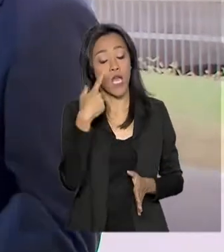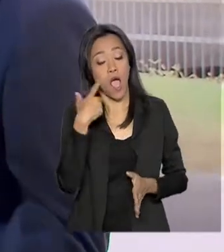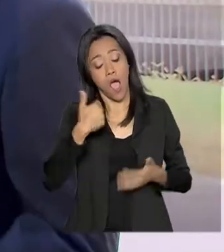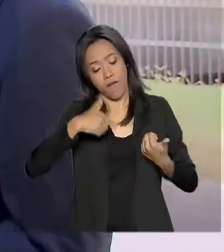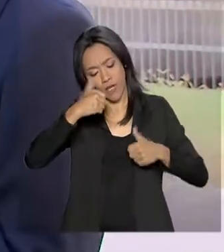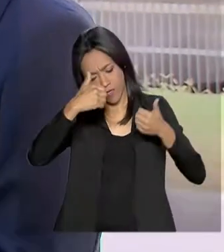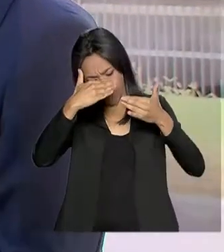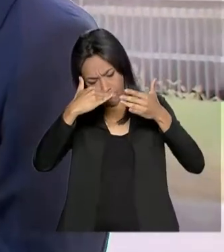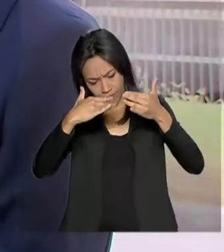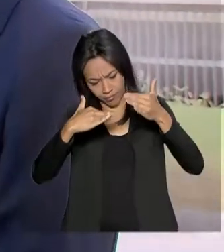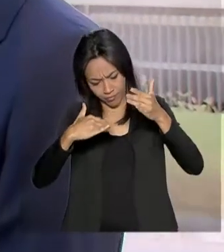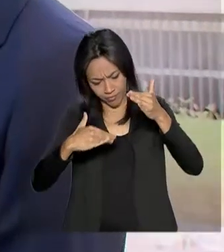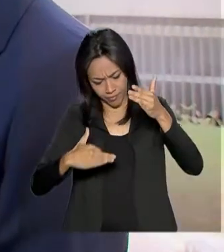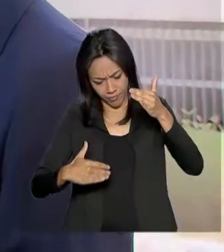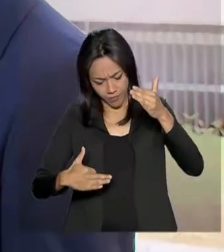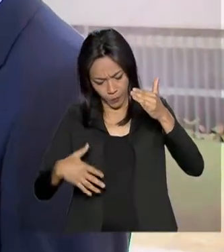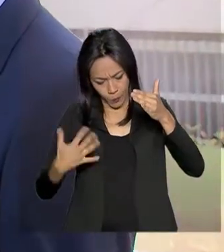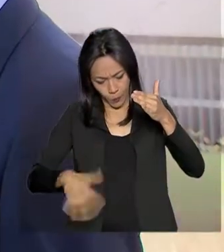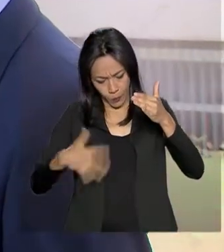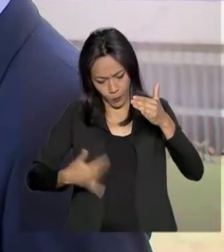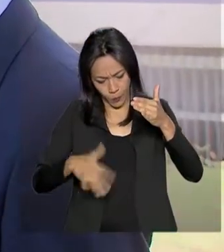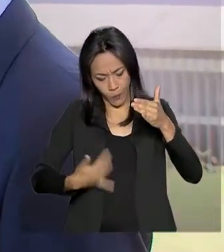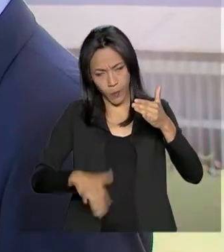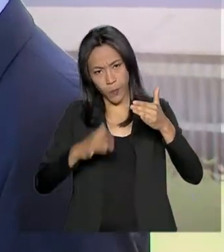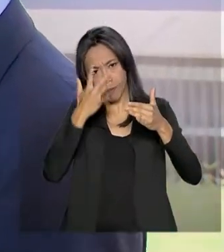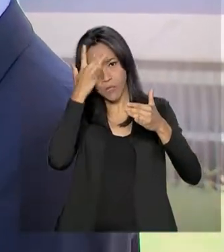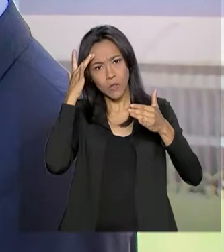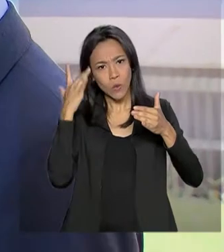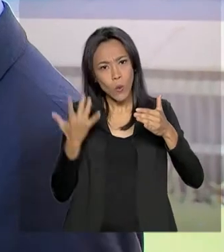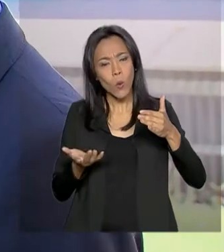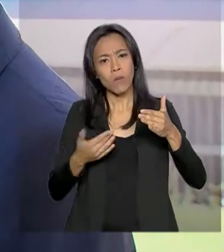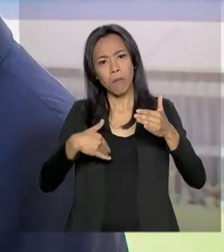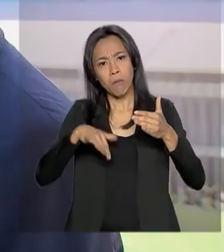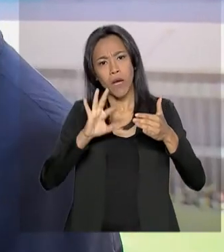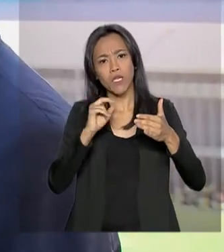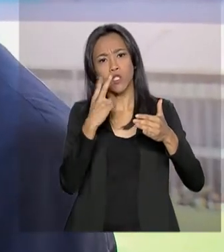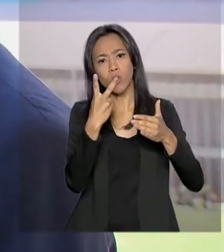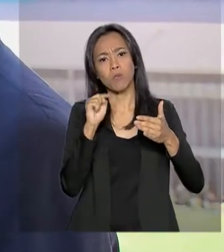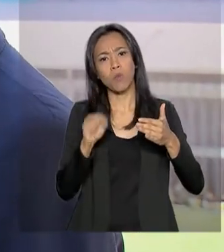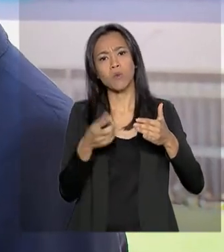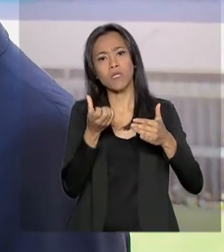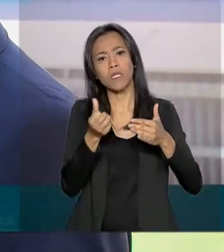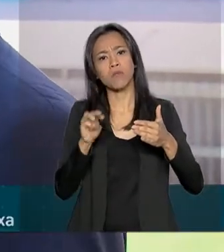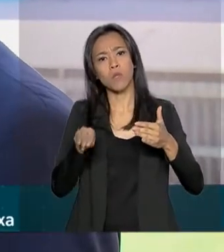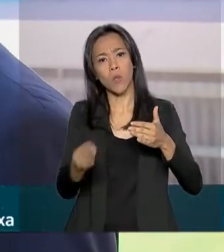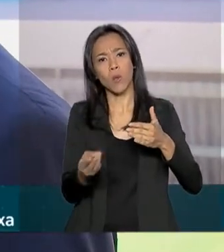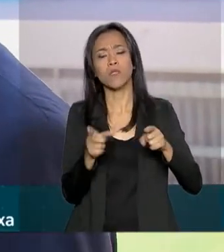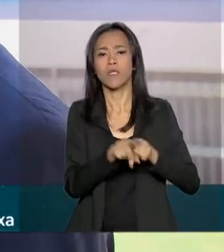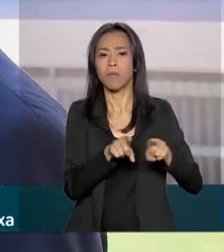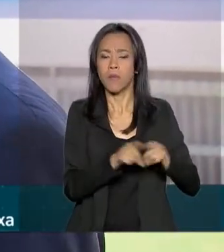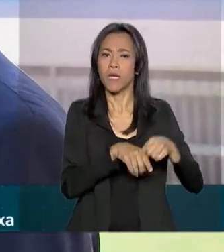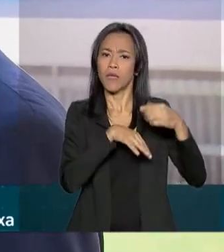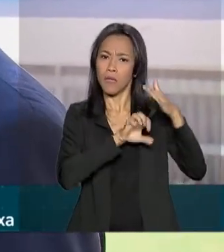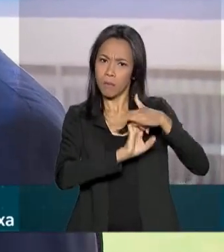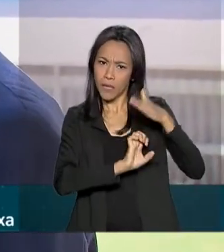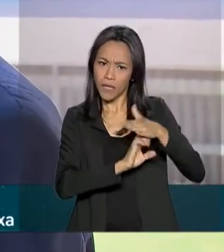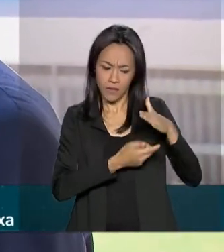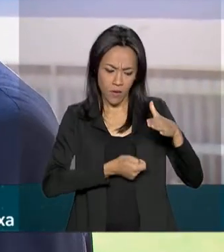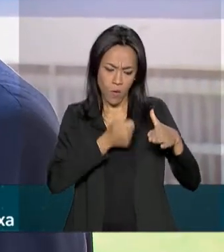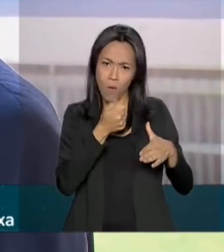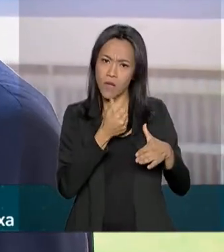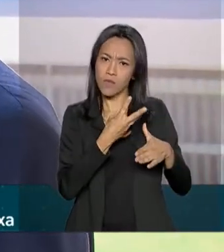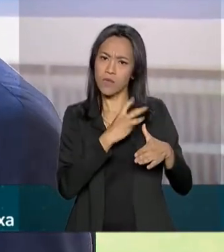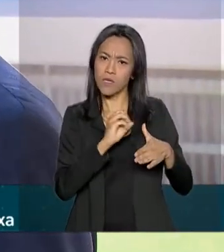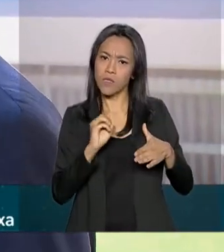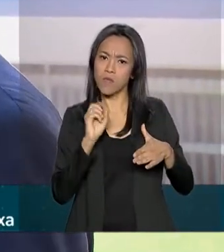quantitativo muito grande de clientes é tanto pessoa física mais de 2.6 milhões com pessoa jurídica nos quase 300 mil